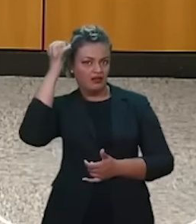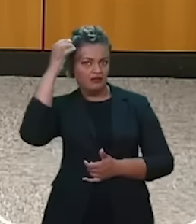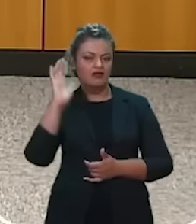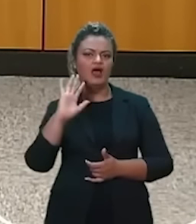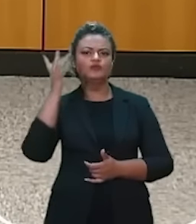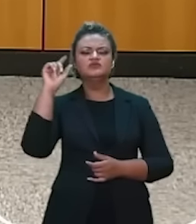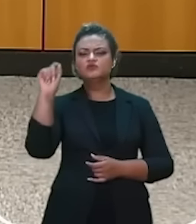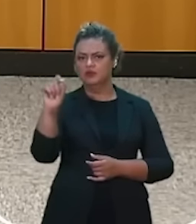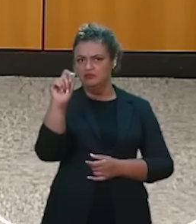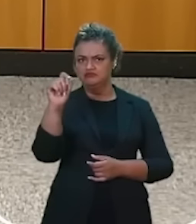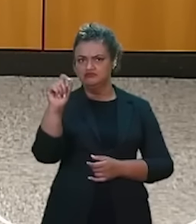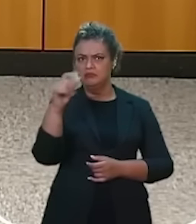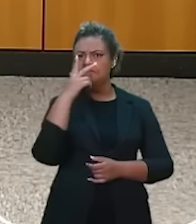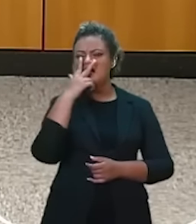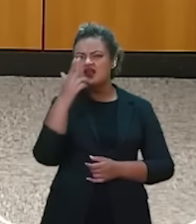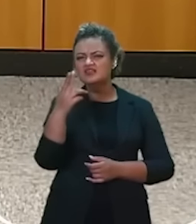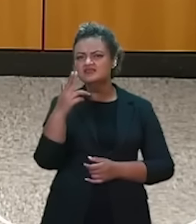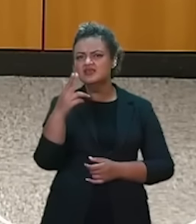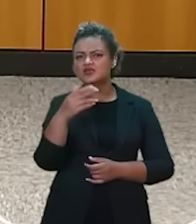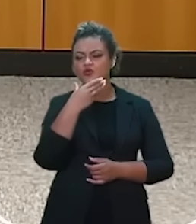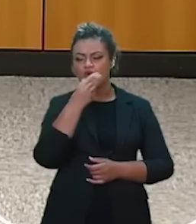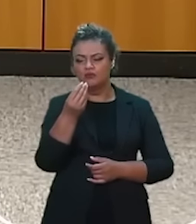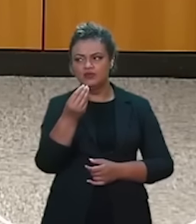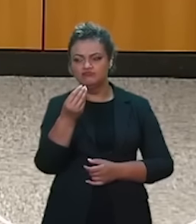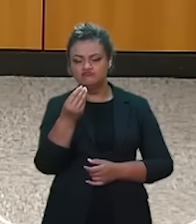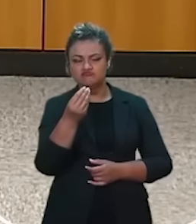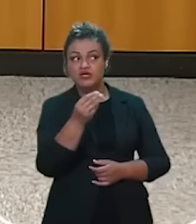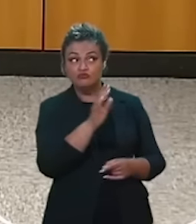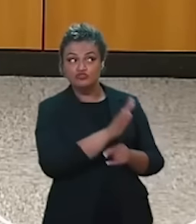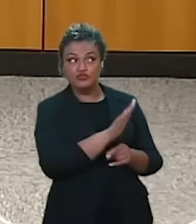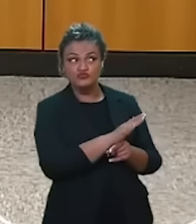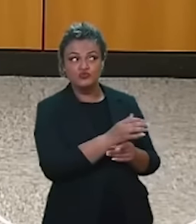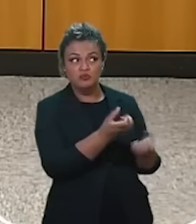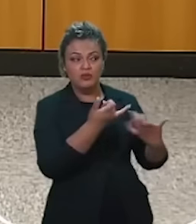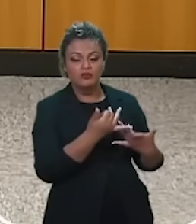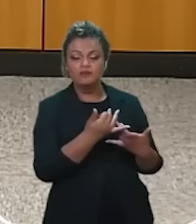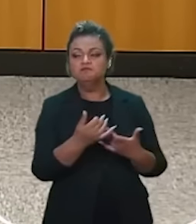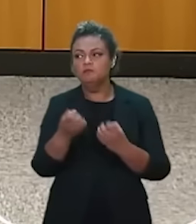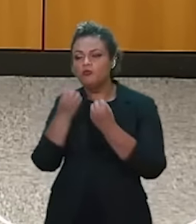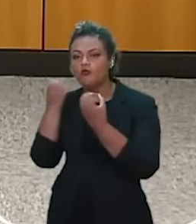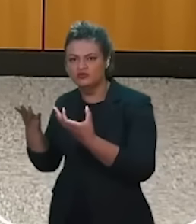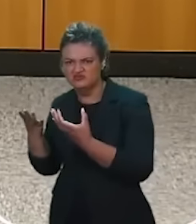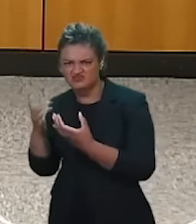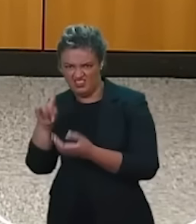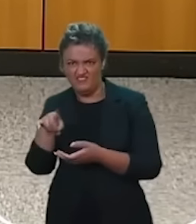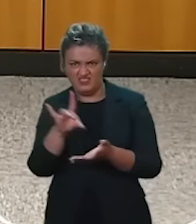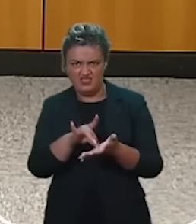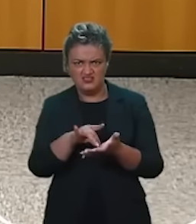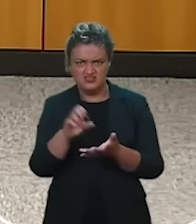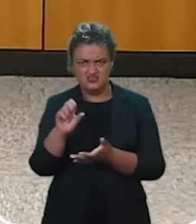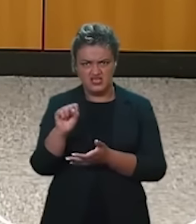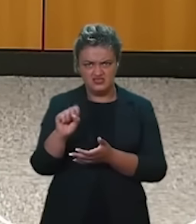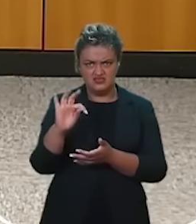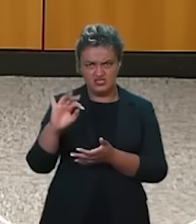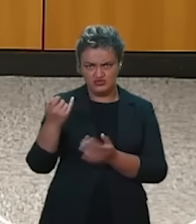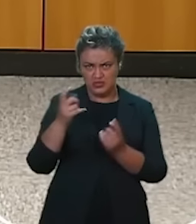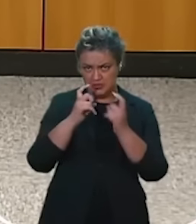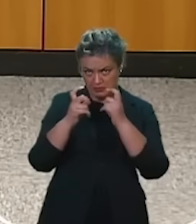informações de que há uma delação premiada sendo discutida com o STJ se é isso mesmo que que o senhor poderia falar pra